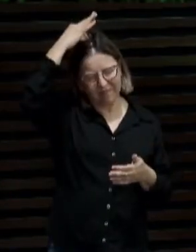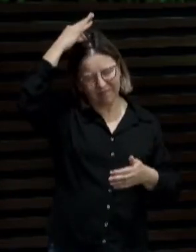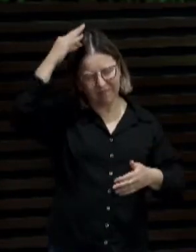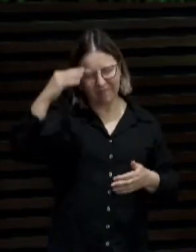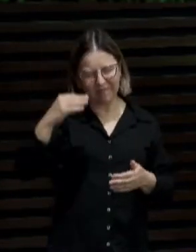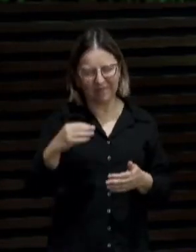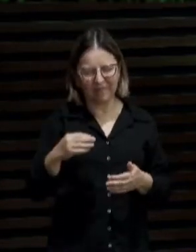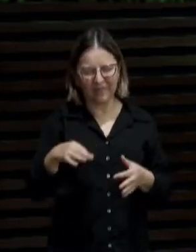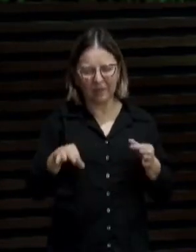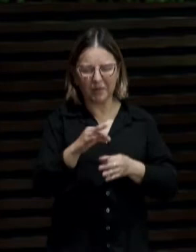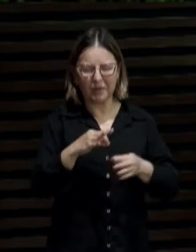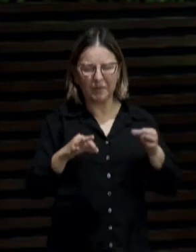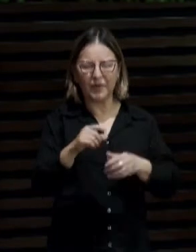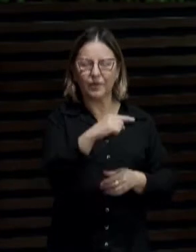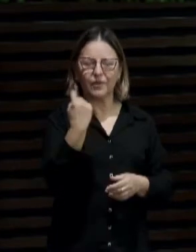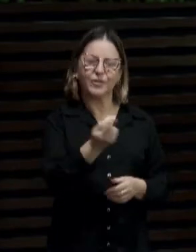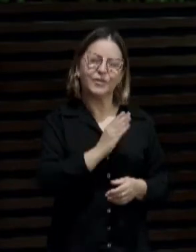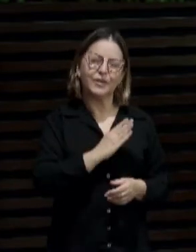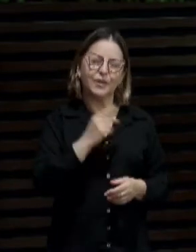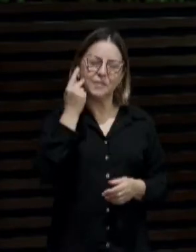nossos corações para receber a Tua palavra, meu Pai.